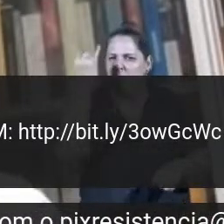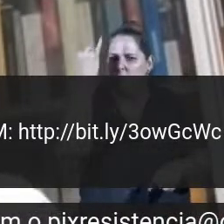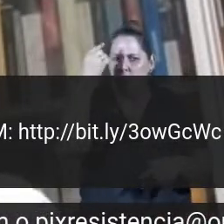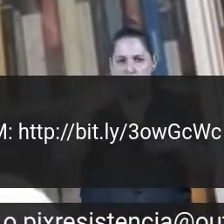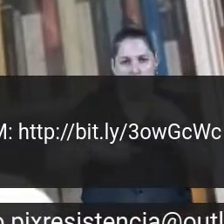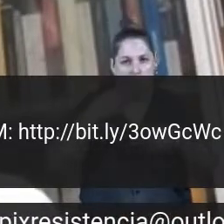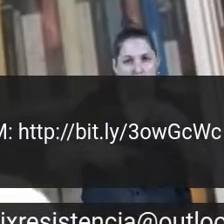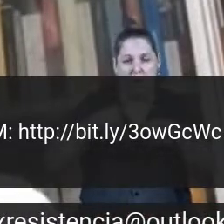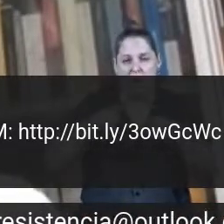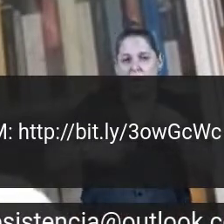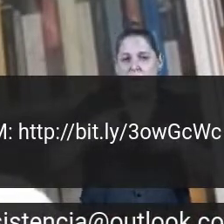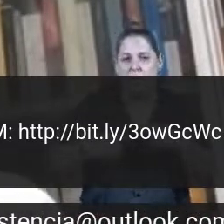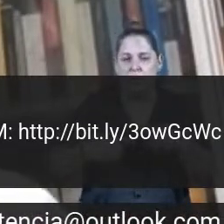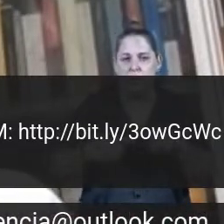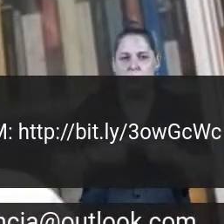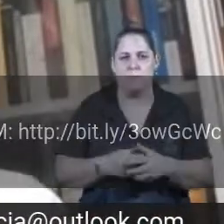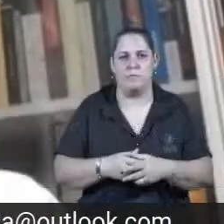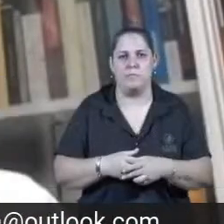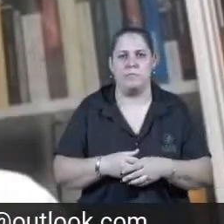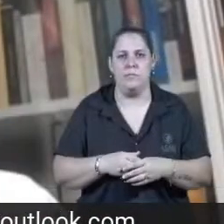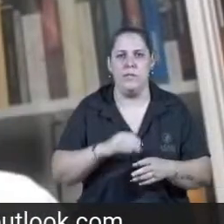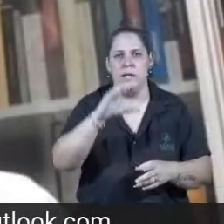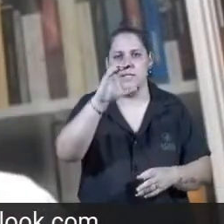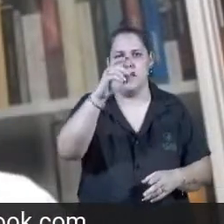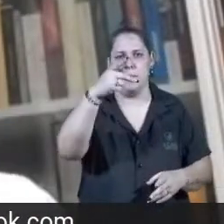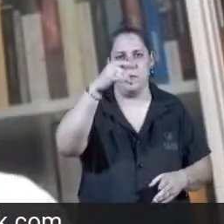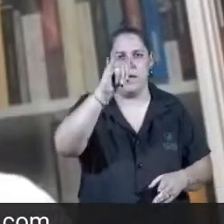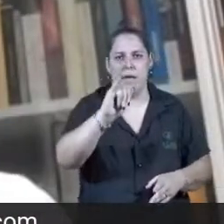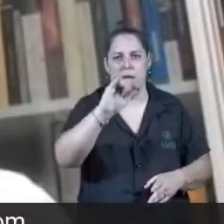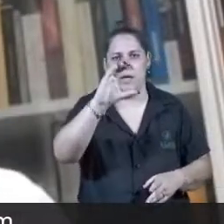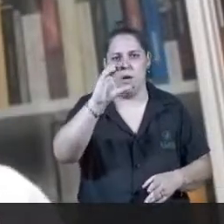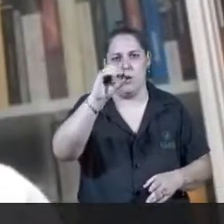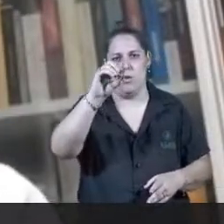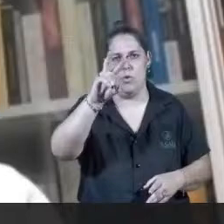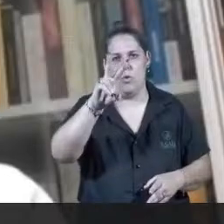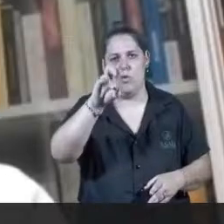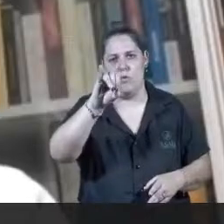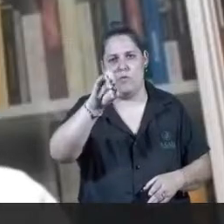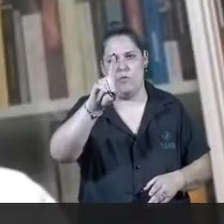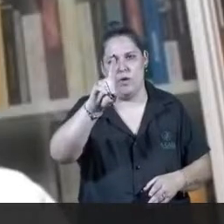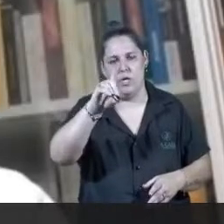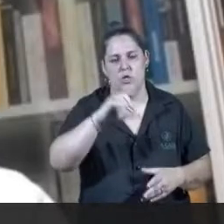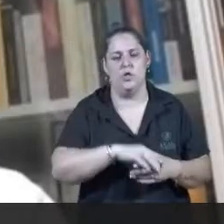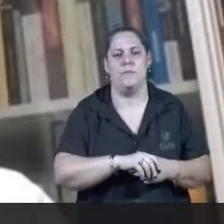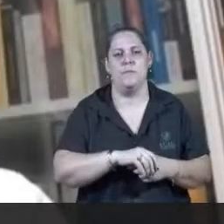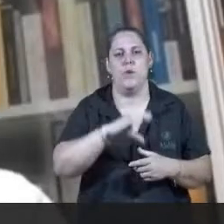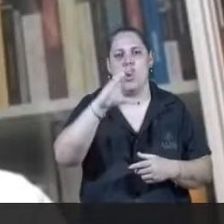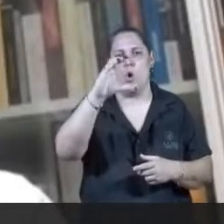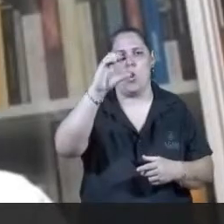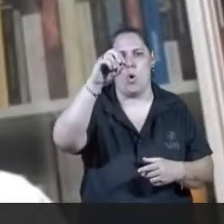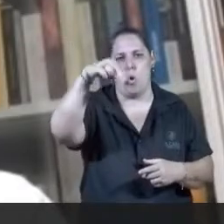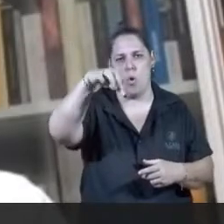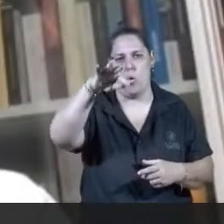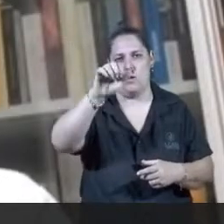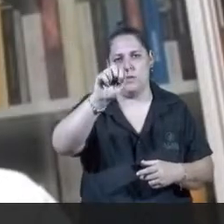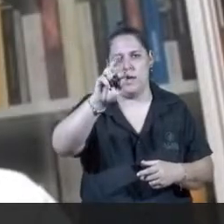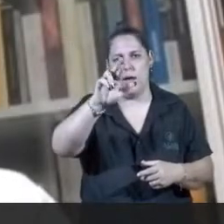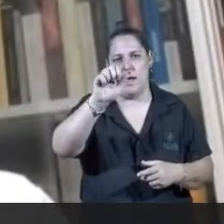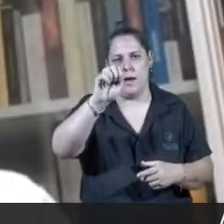político, parlamentar, que foi a CPI da Covid. Contarato, mesmo não sendo